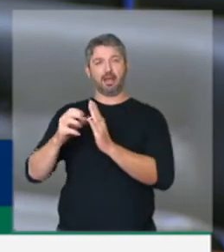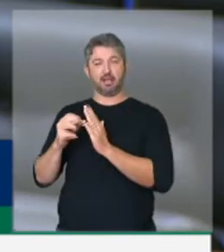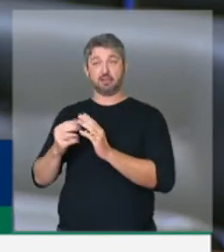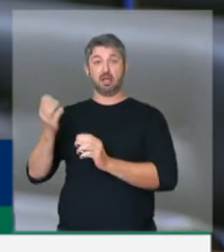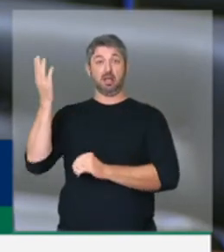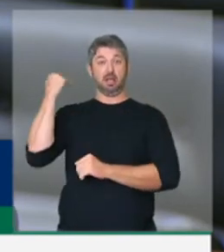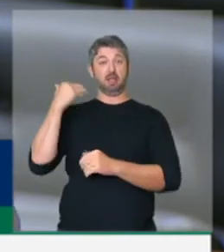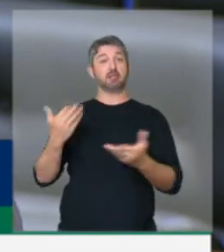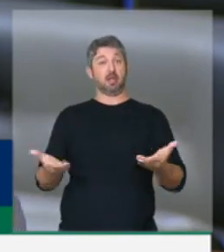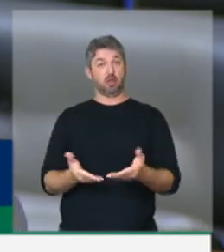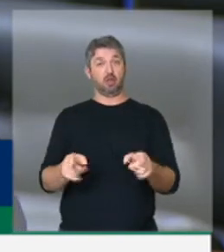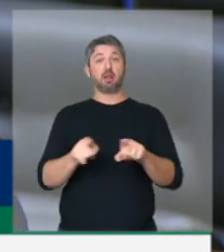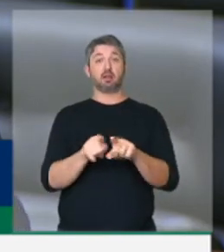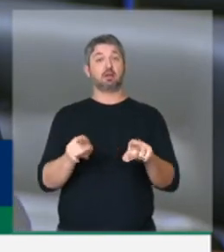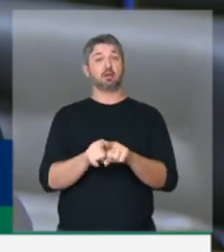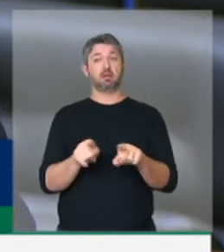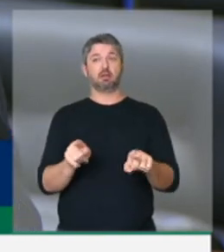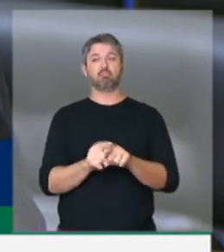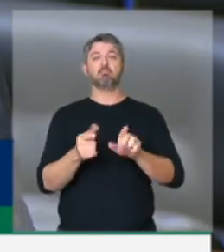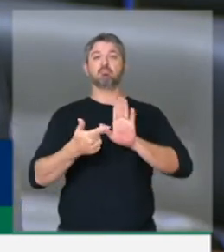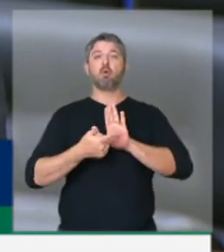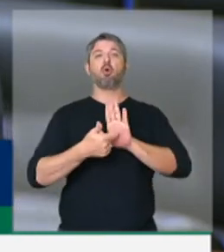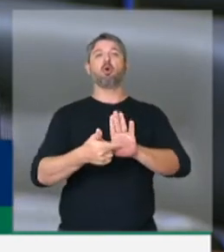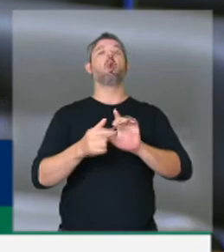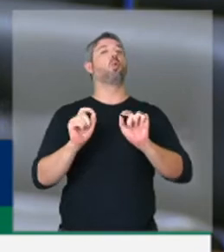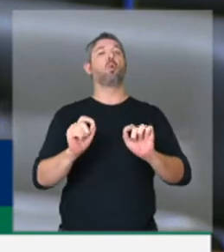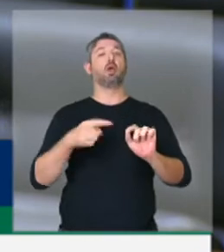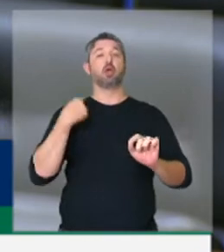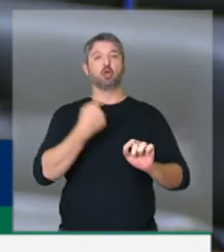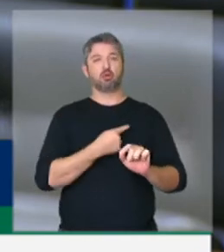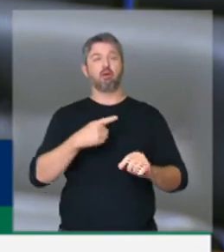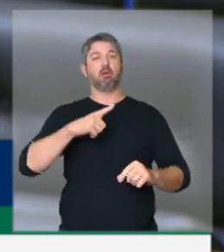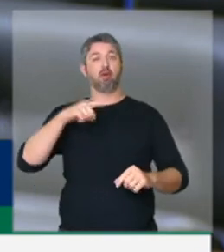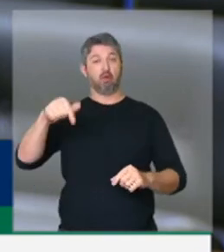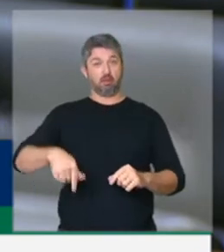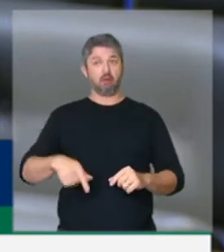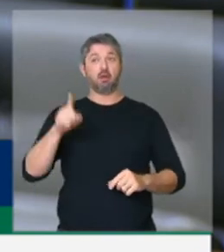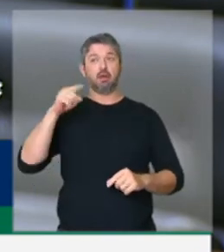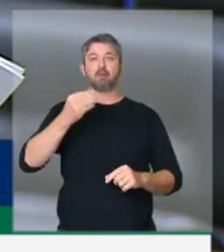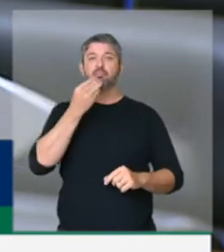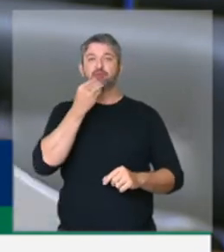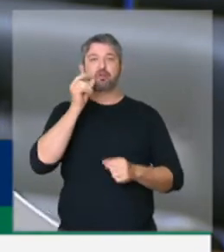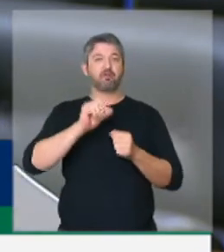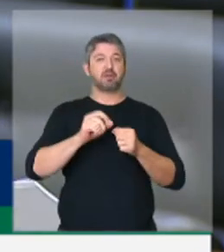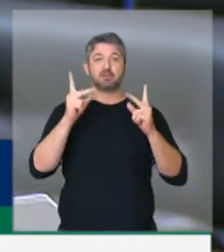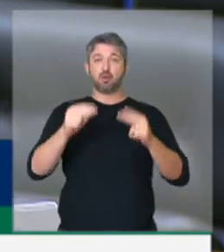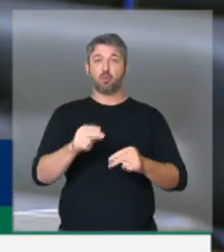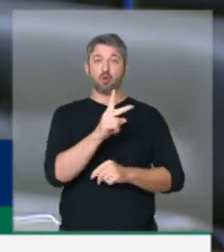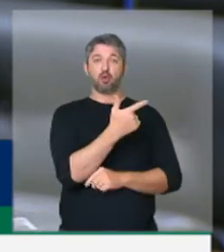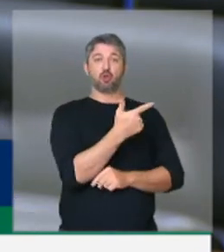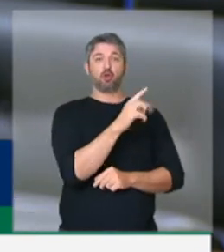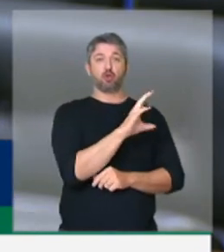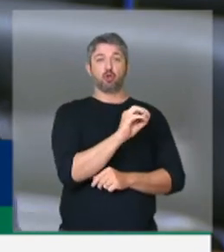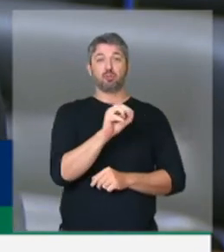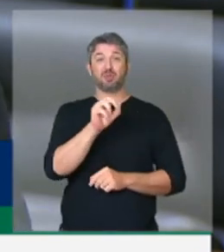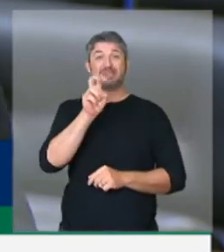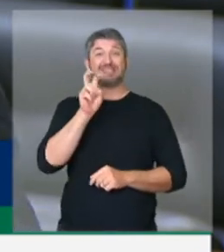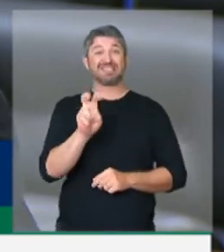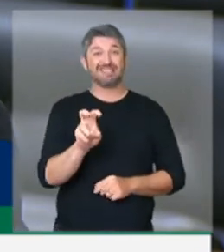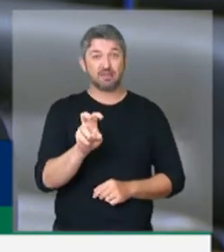agora, com todas elas mostrando que nós estamos fazendo aqui o que deveríamos ter feito em 2005.